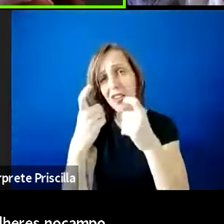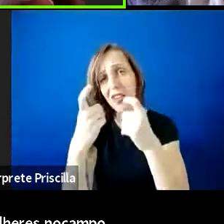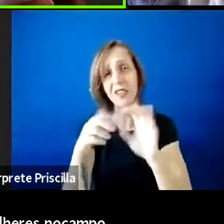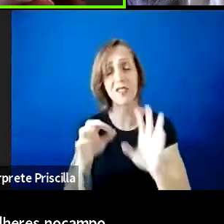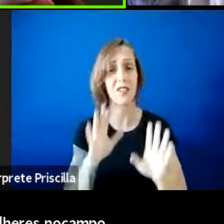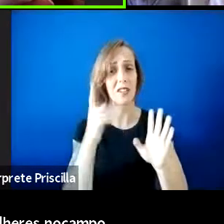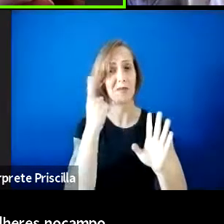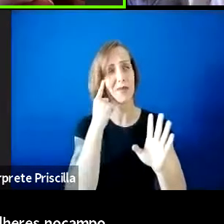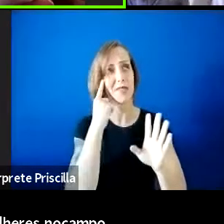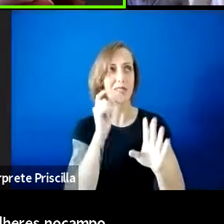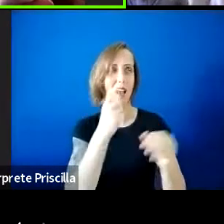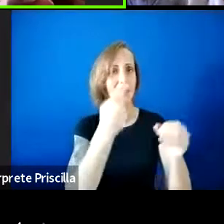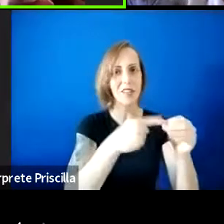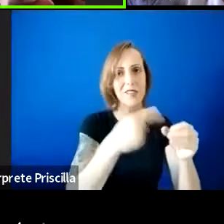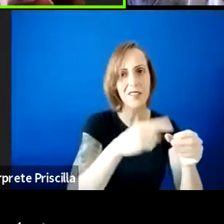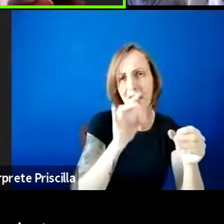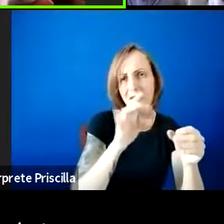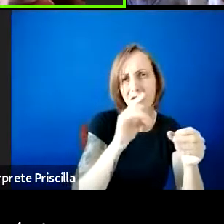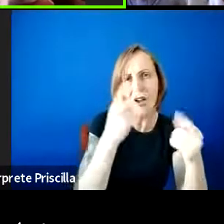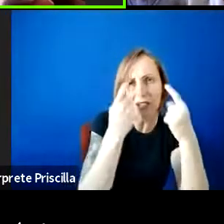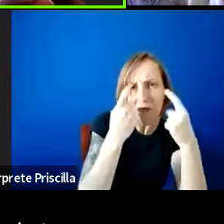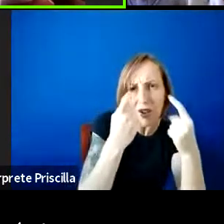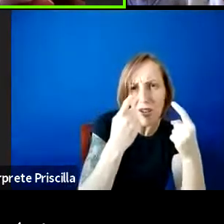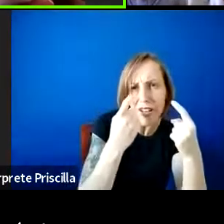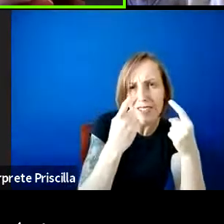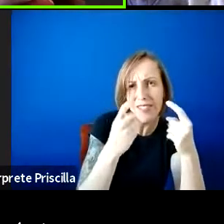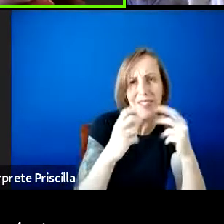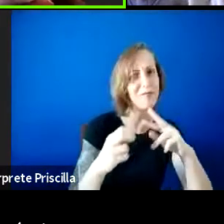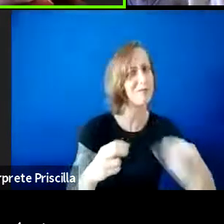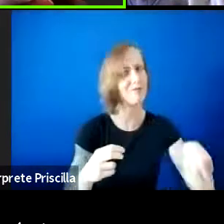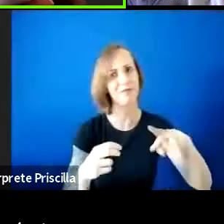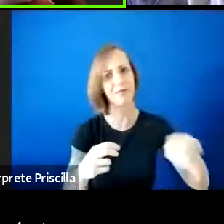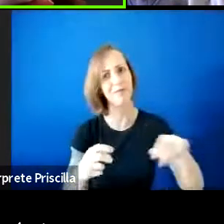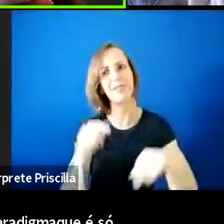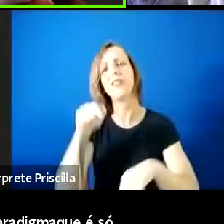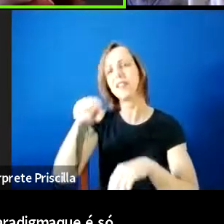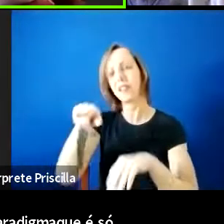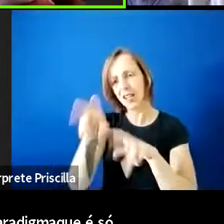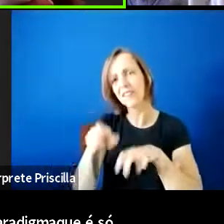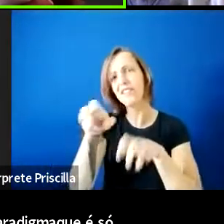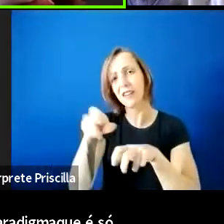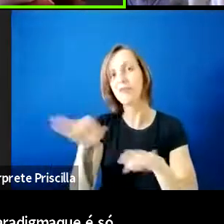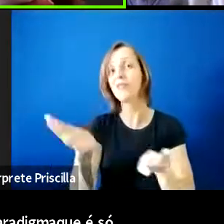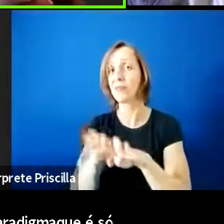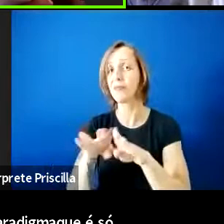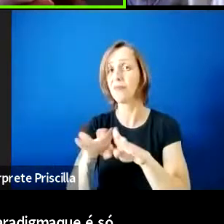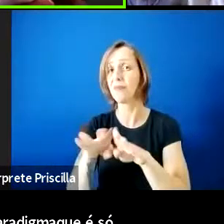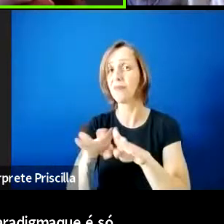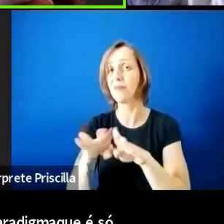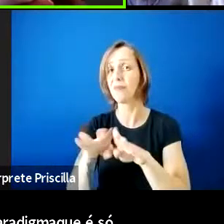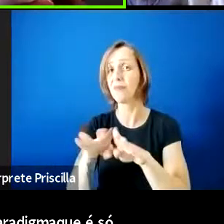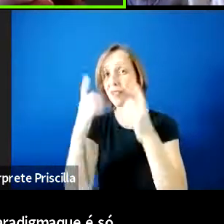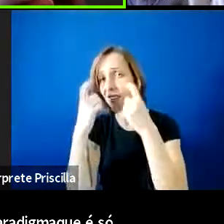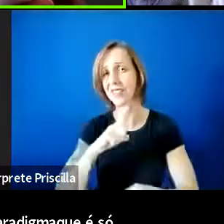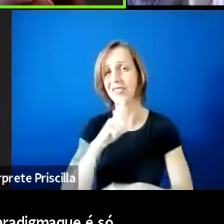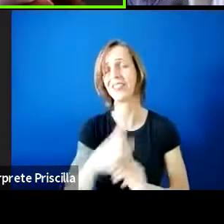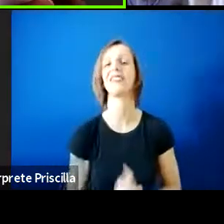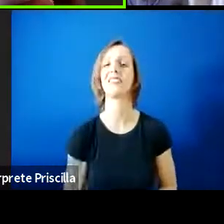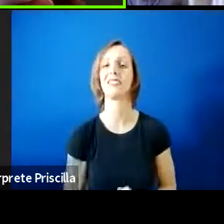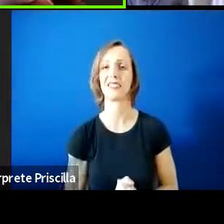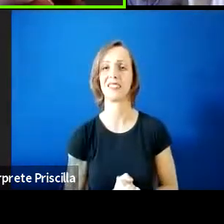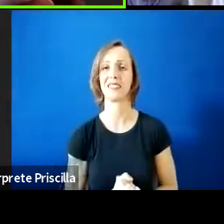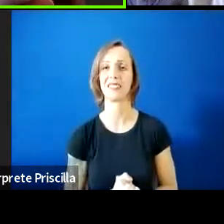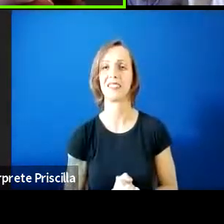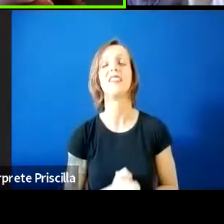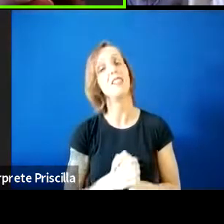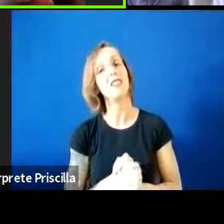paradigma que é só na cidade que existe violência, mas não, no campo tem muita violência. É um tema muito difícil da gente